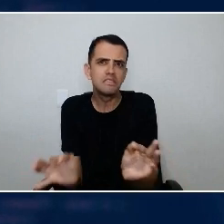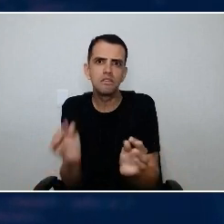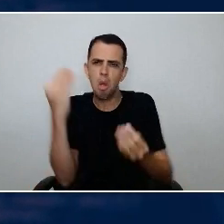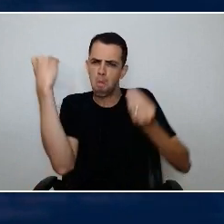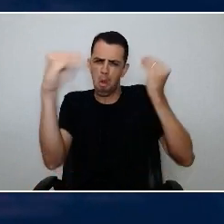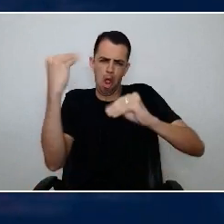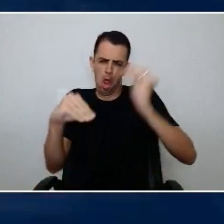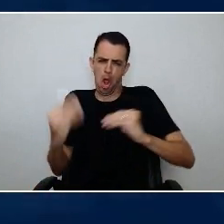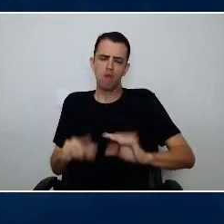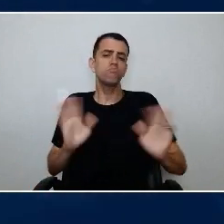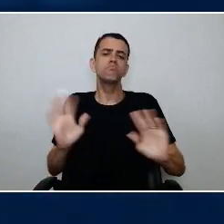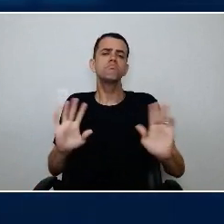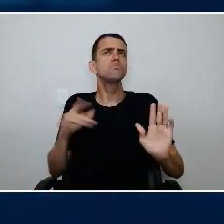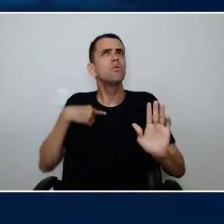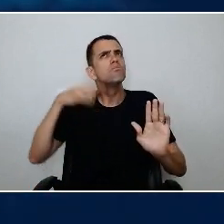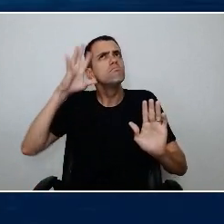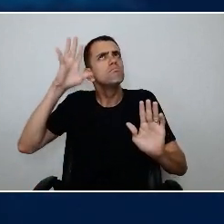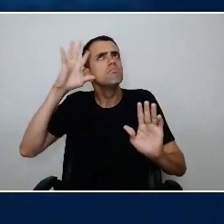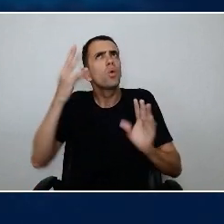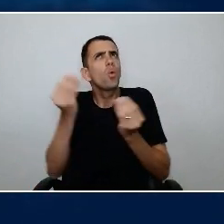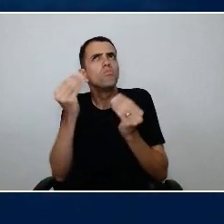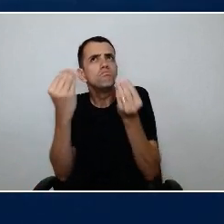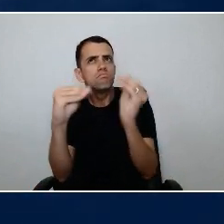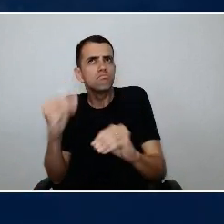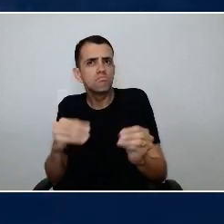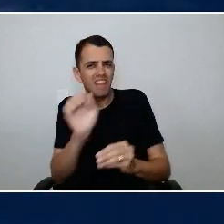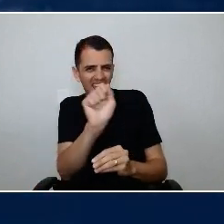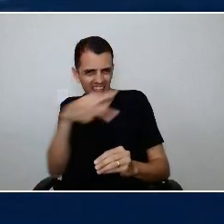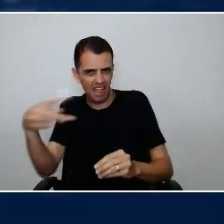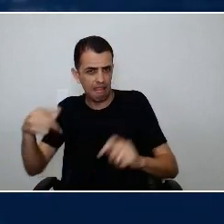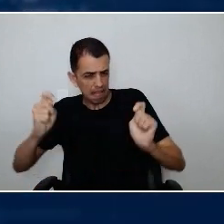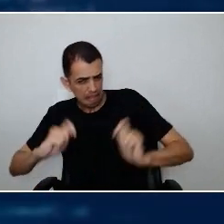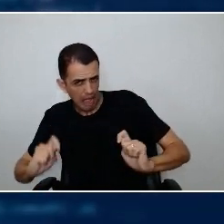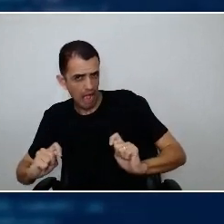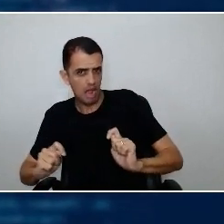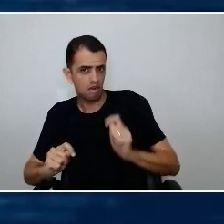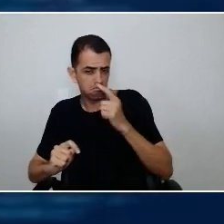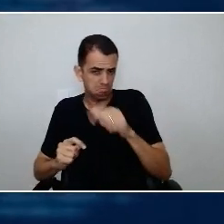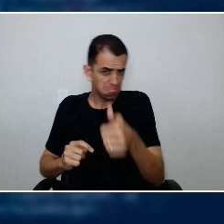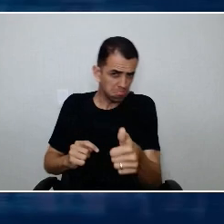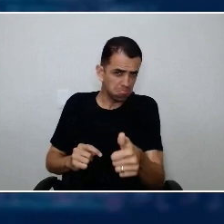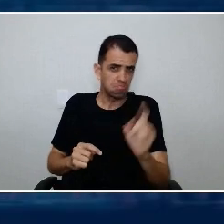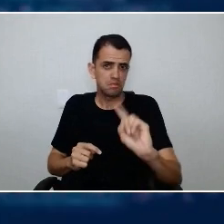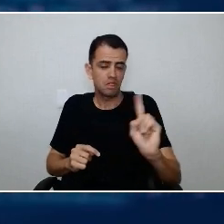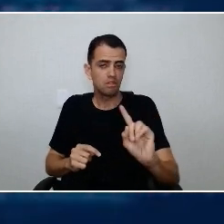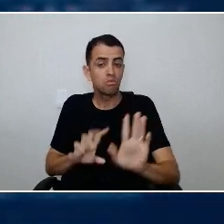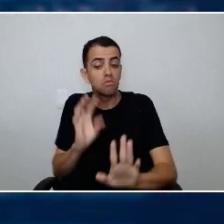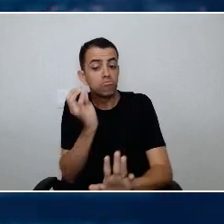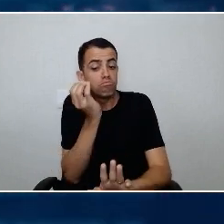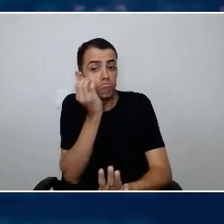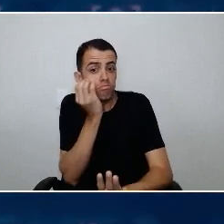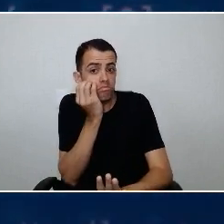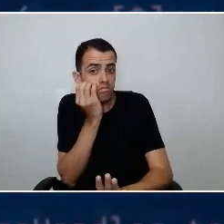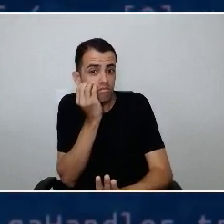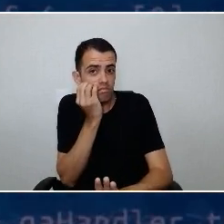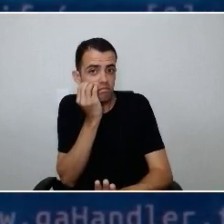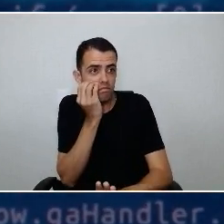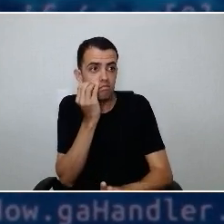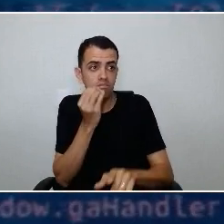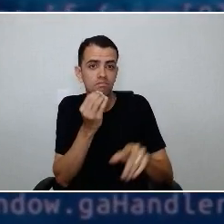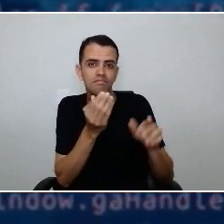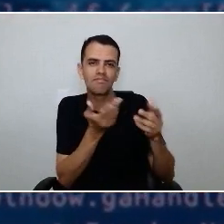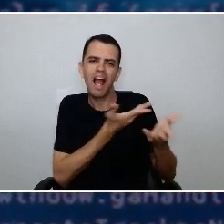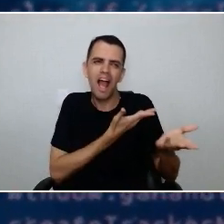ficaria meu aplicativo e para saber se ele era realmente viável então para testar eu pedi para meus amigos e familiares